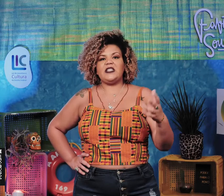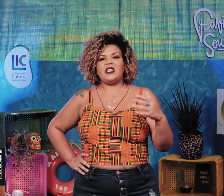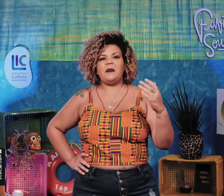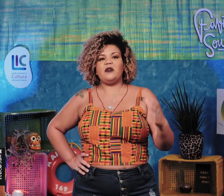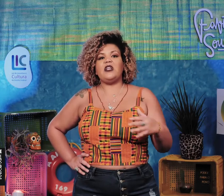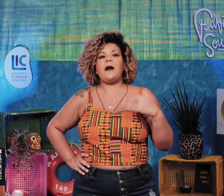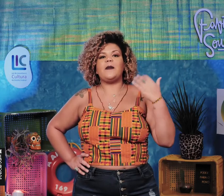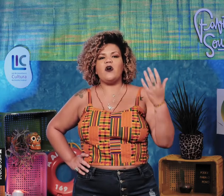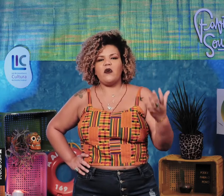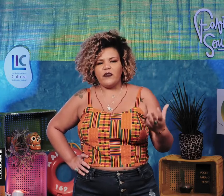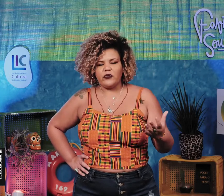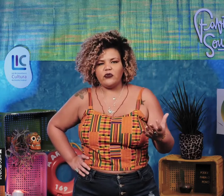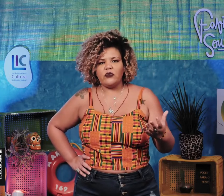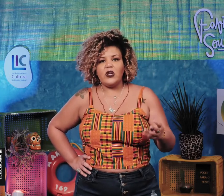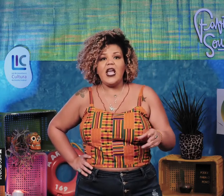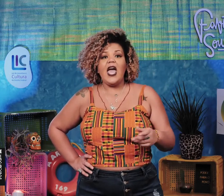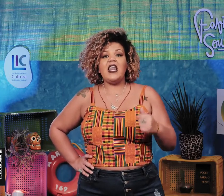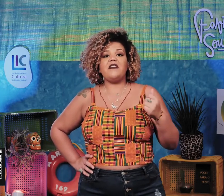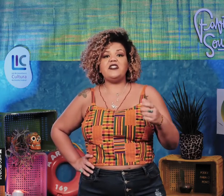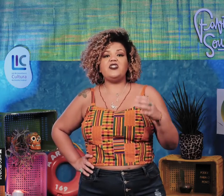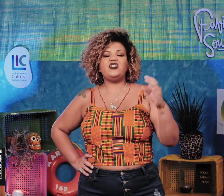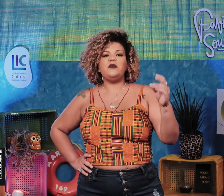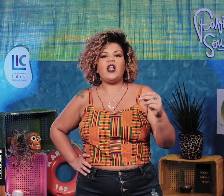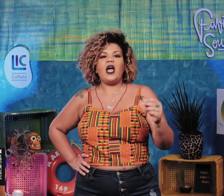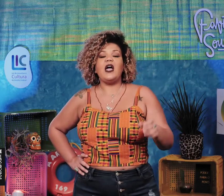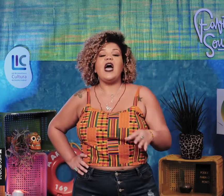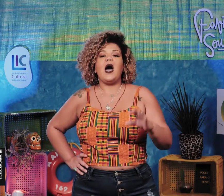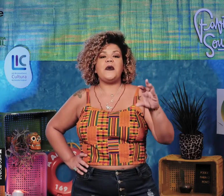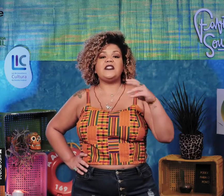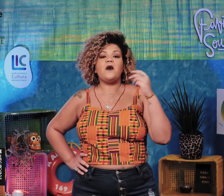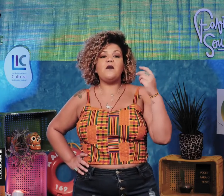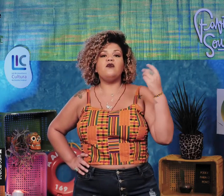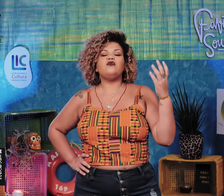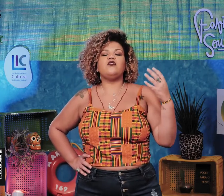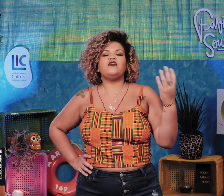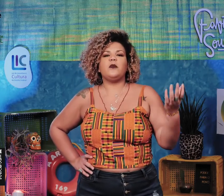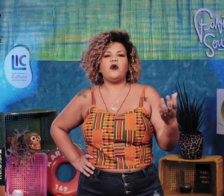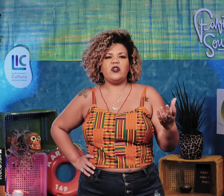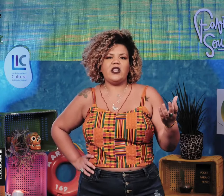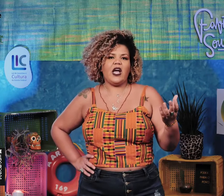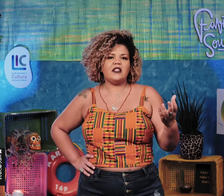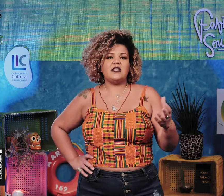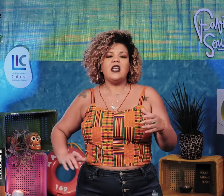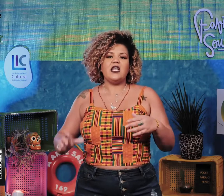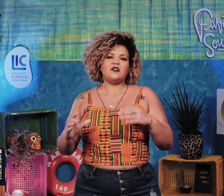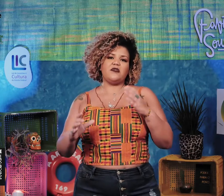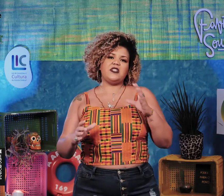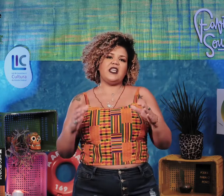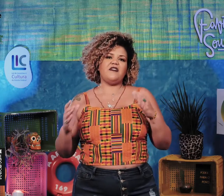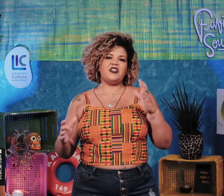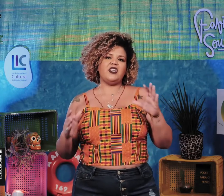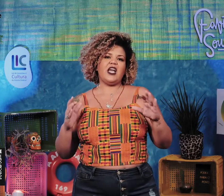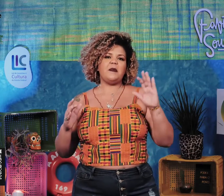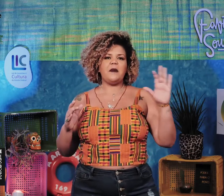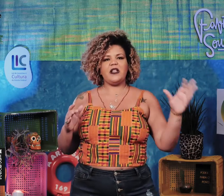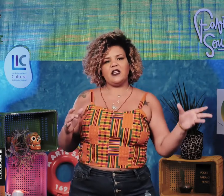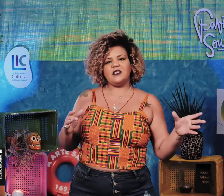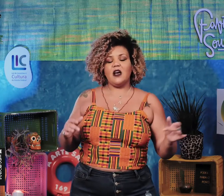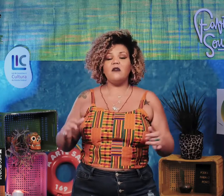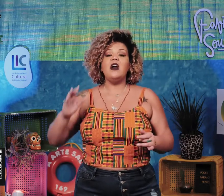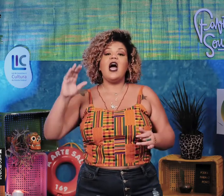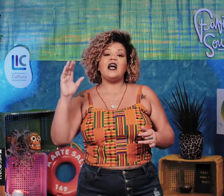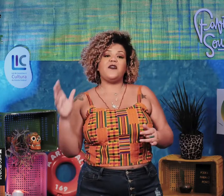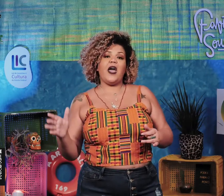social apresentada pelo laboral e futuro ela vai te estimular a um mundo novo de oportunidades nessa oficina que